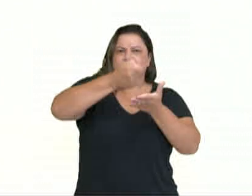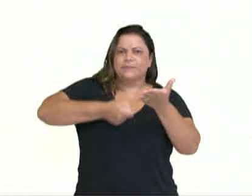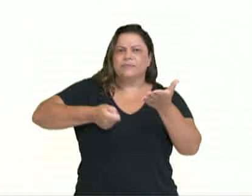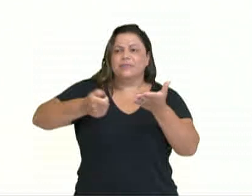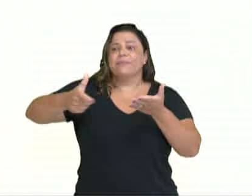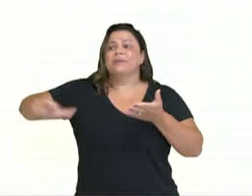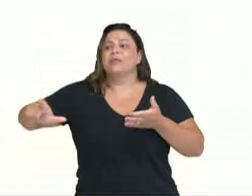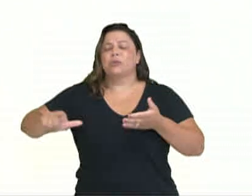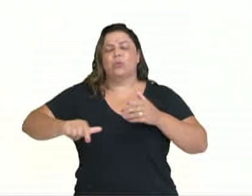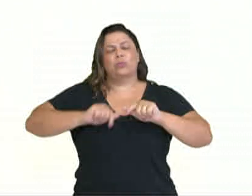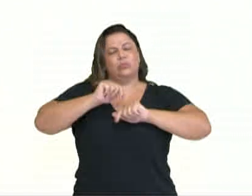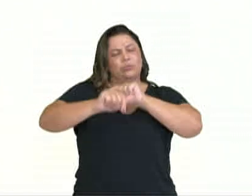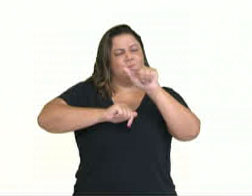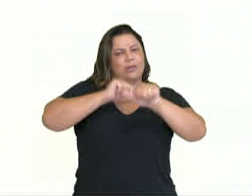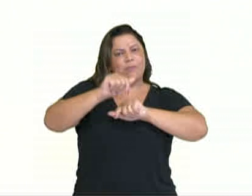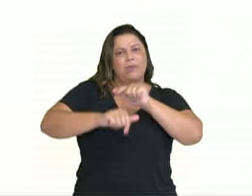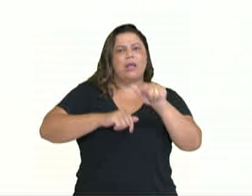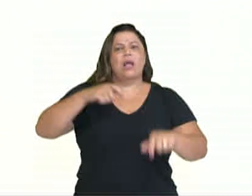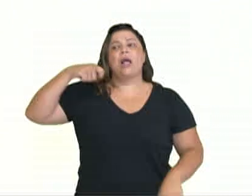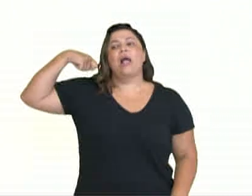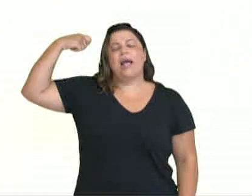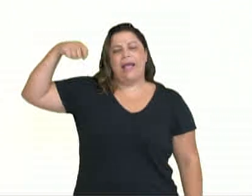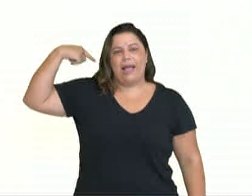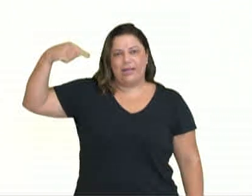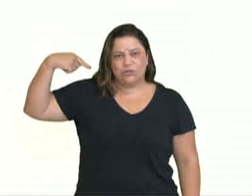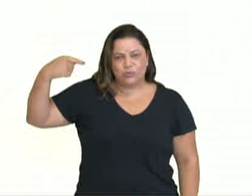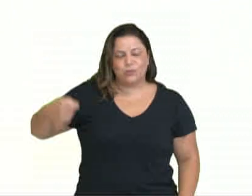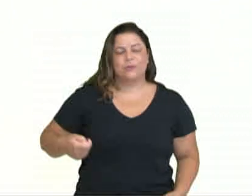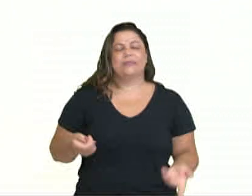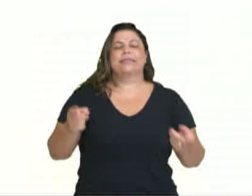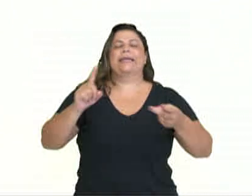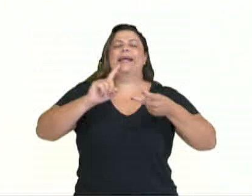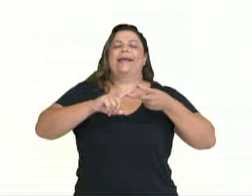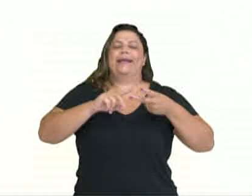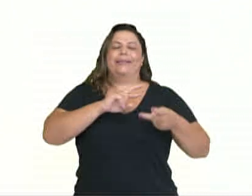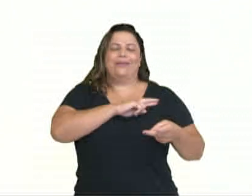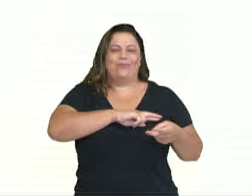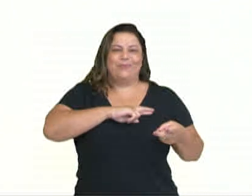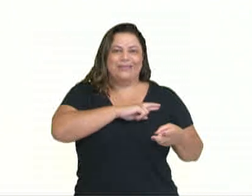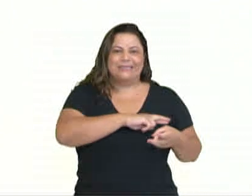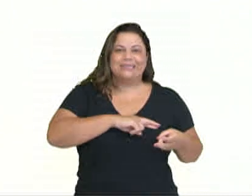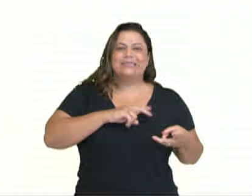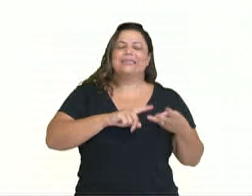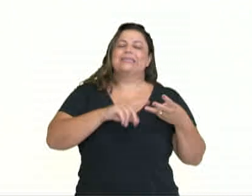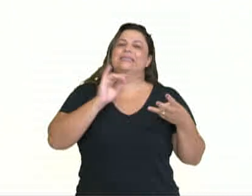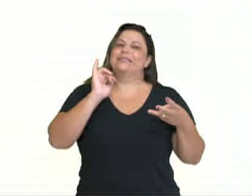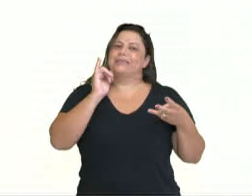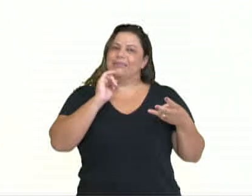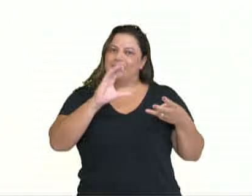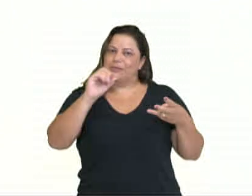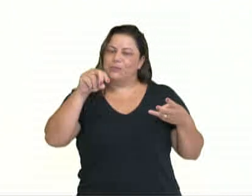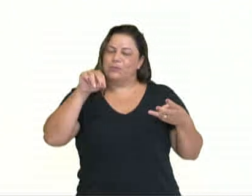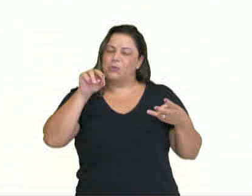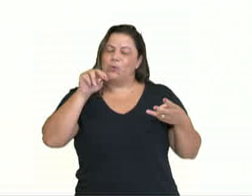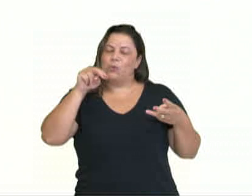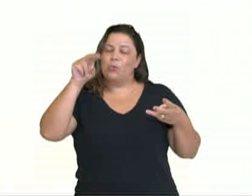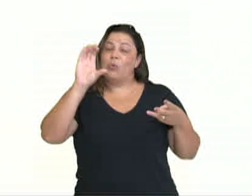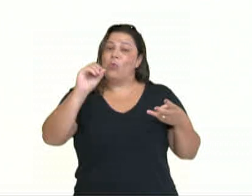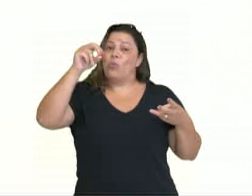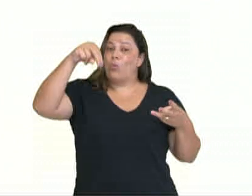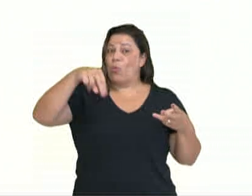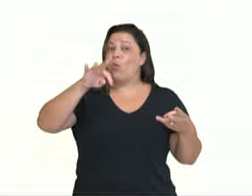outras funções. Então, ela é advogada, é romancista, é contista. E olha que bacana,